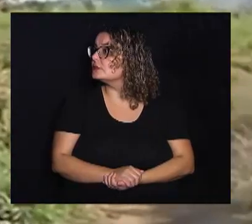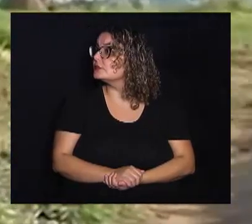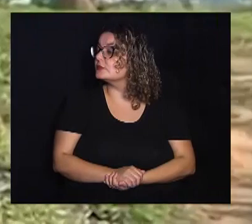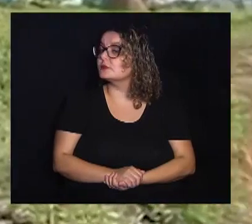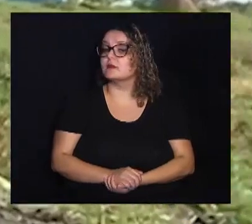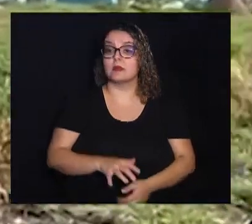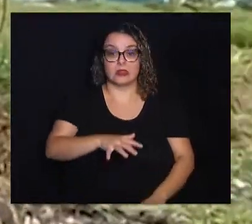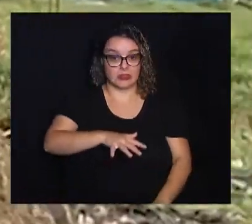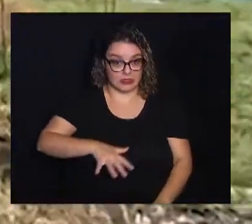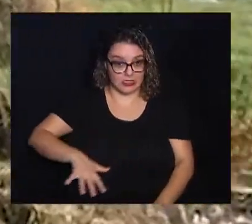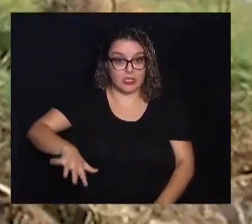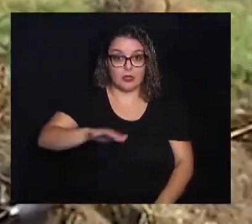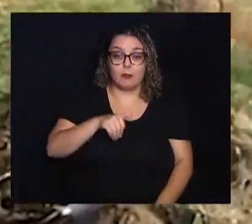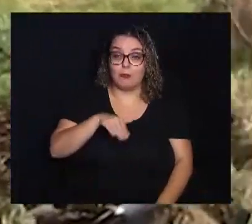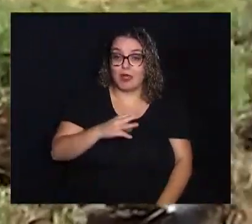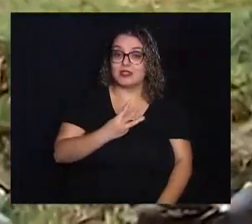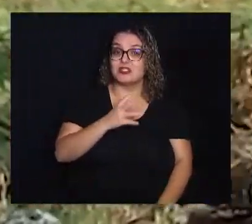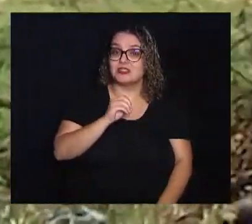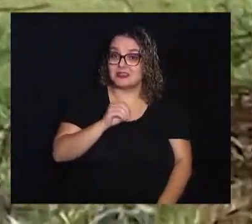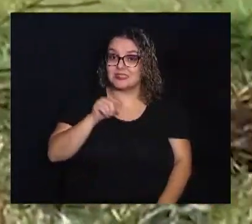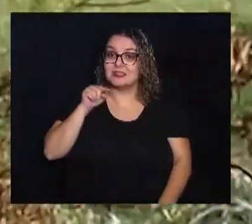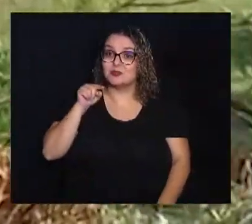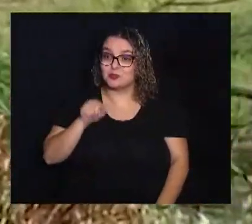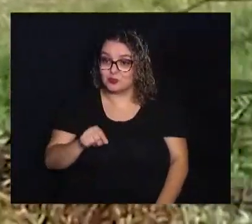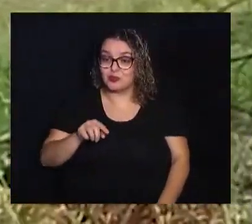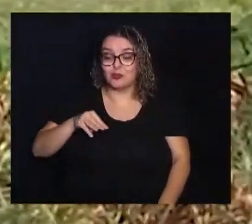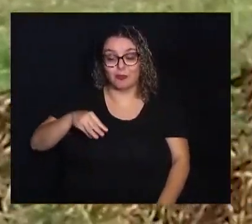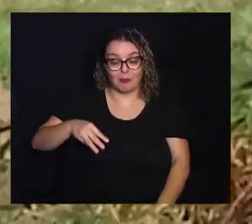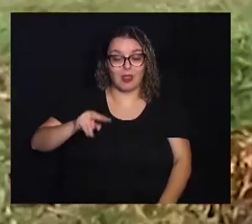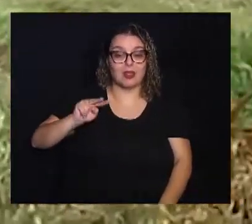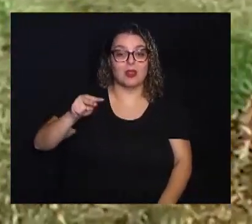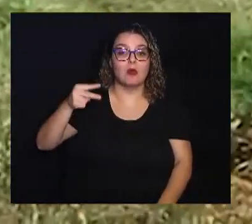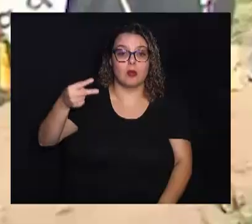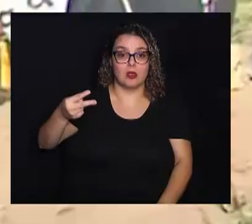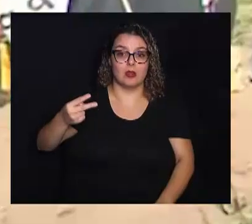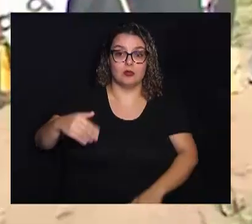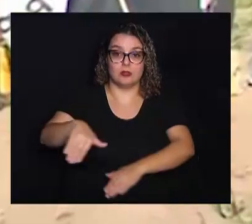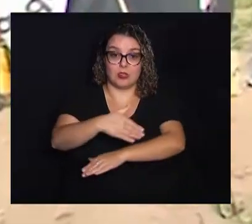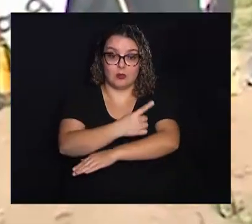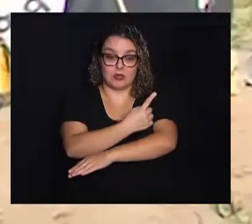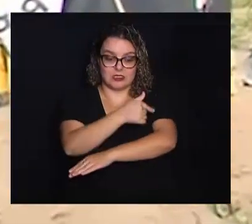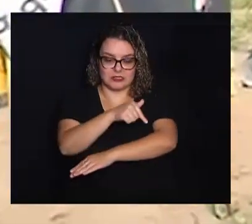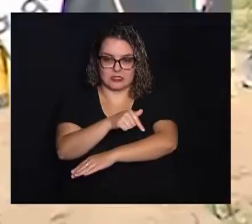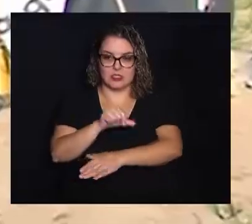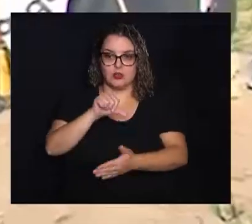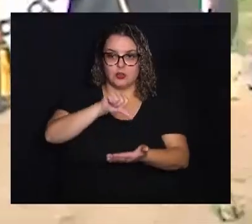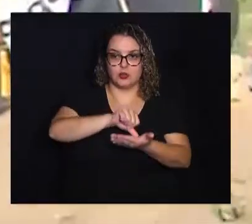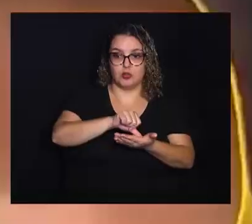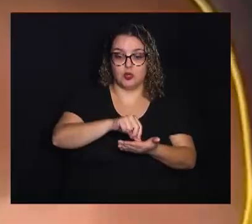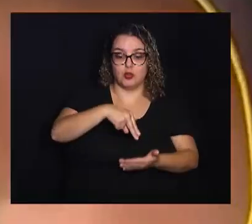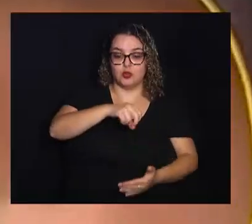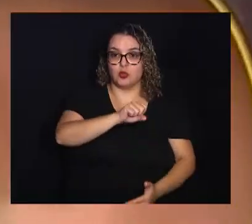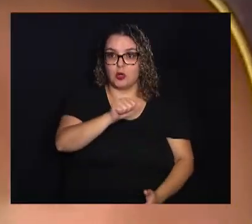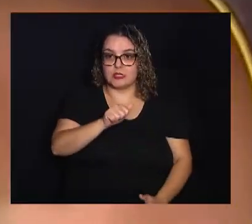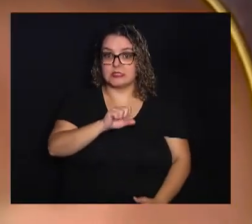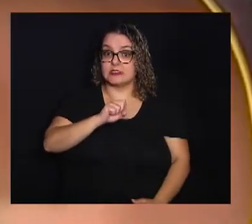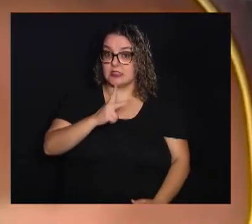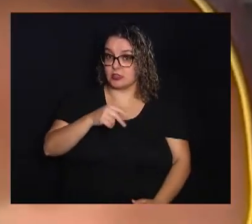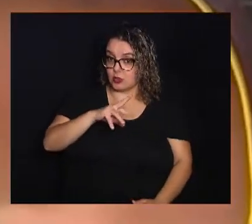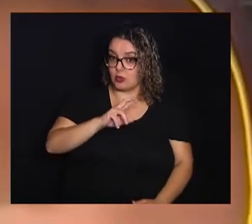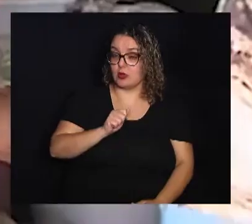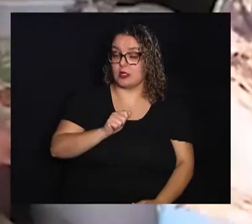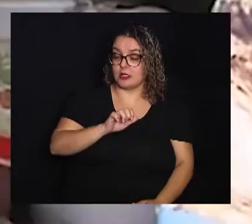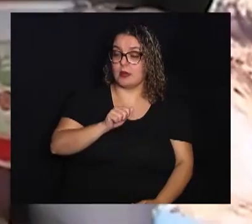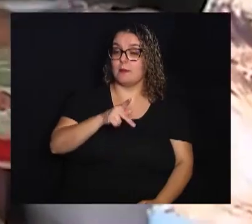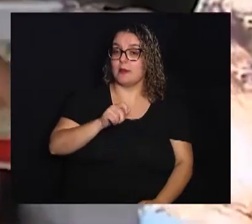Nesta área de mais de 300 mil metros quadrados que fica na Rua 17, no núcleo Nossa Senhora Aparecida, na